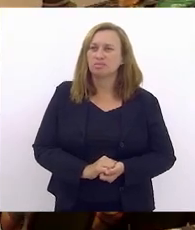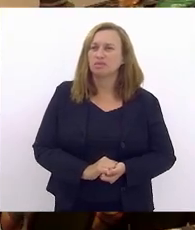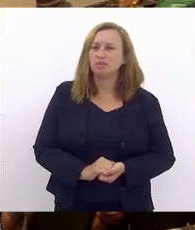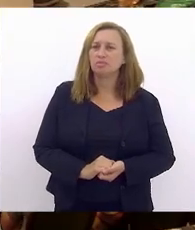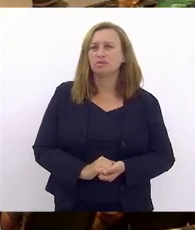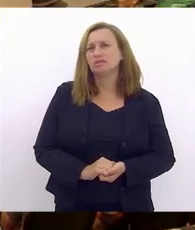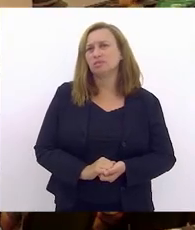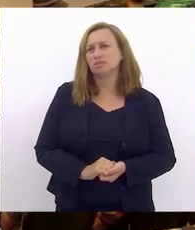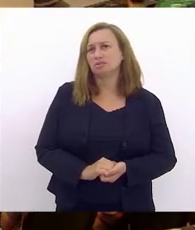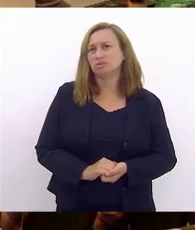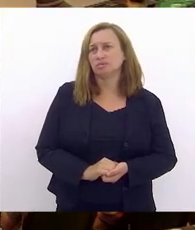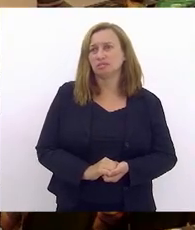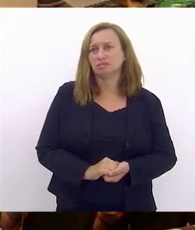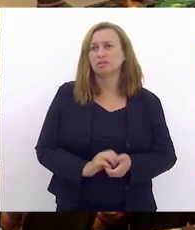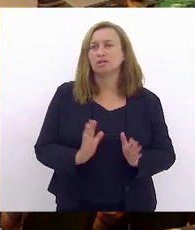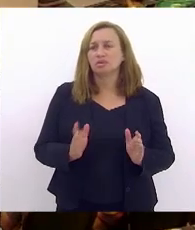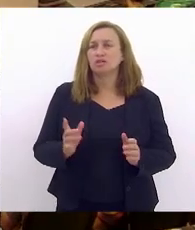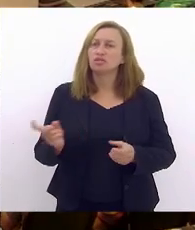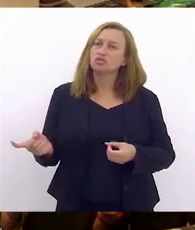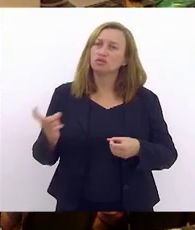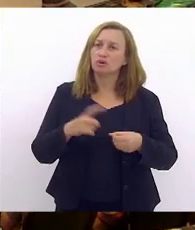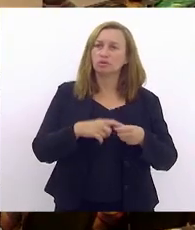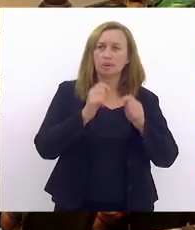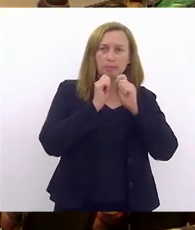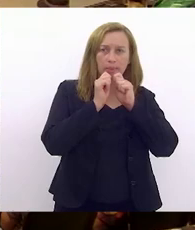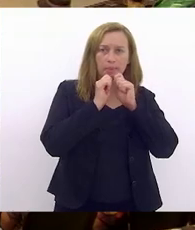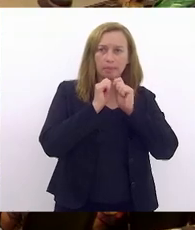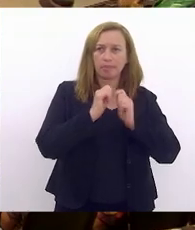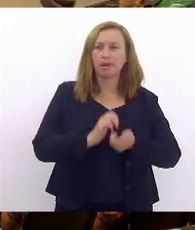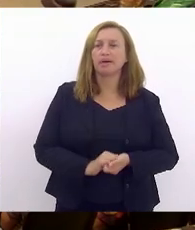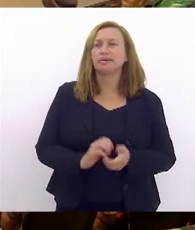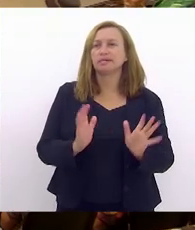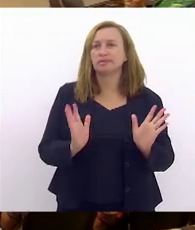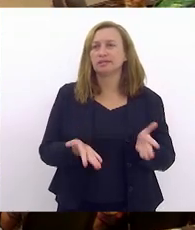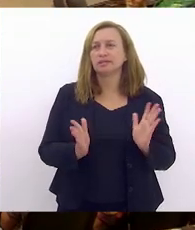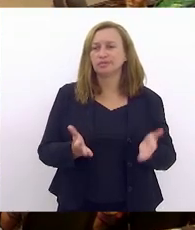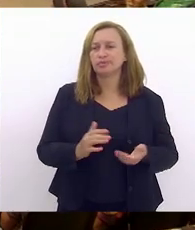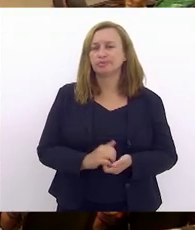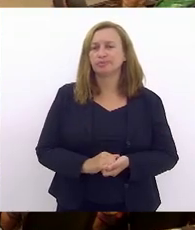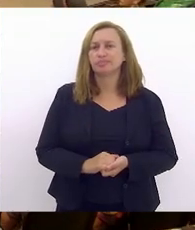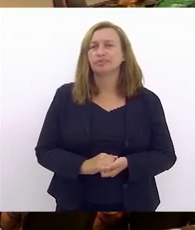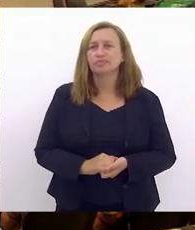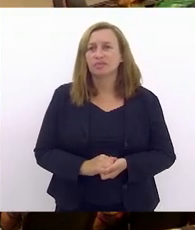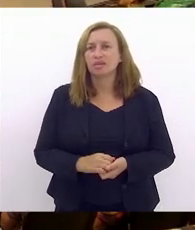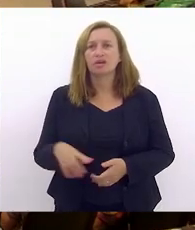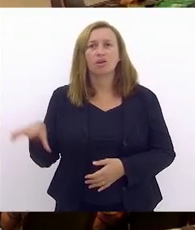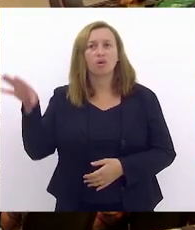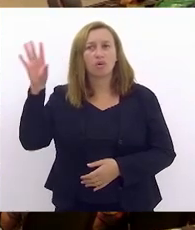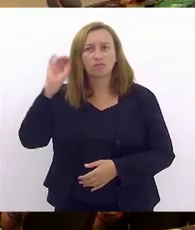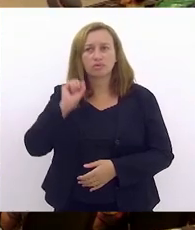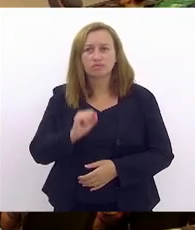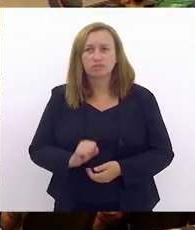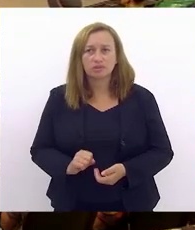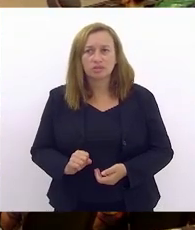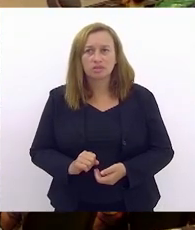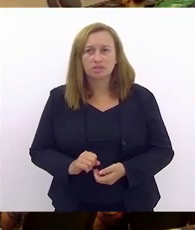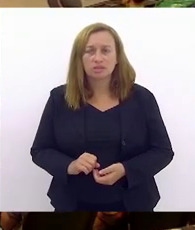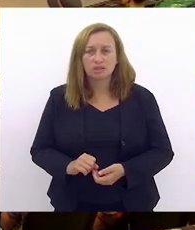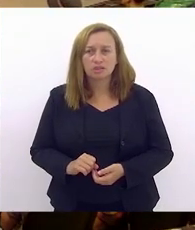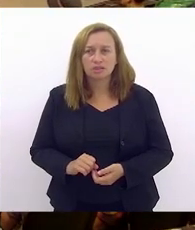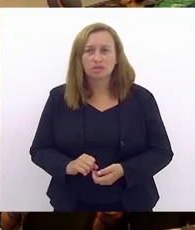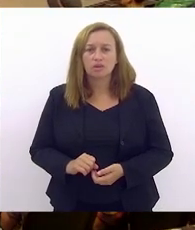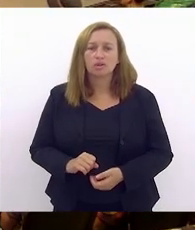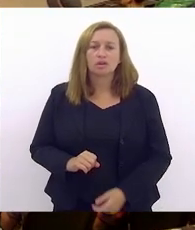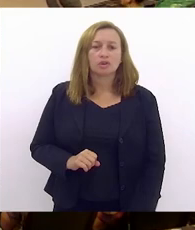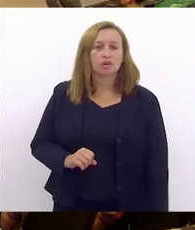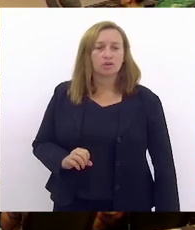Vamos agora passar de volta a palavra e agora gostaríamos de ouvir o Wallace